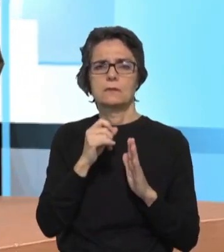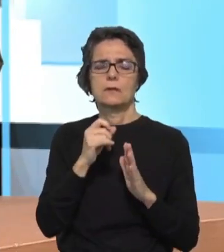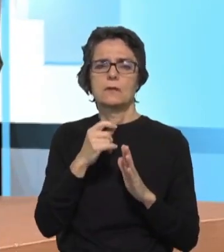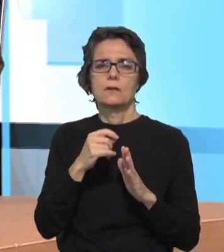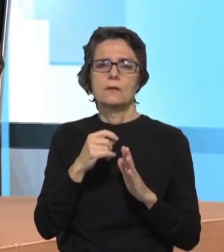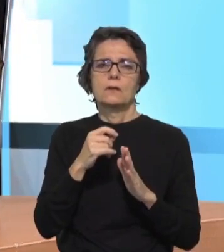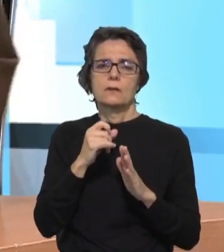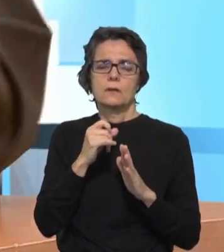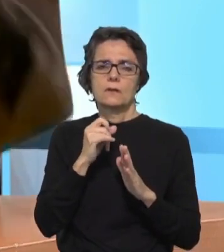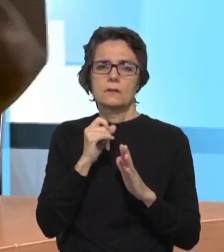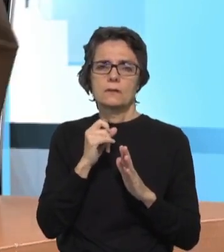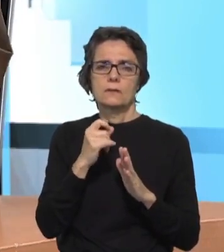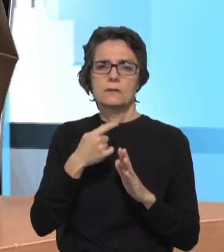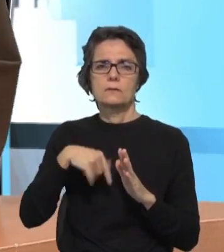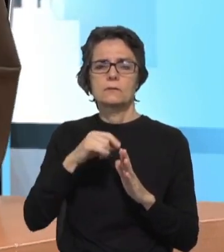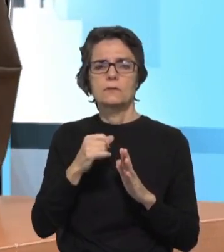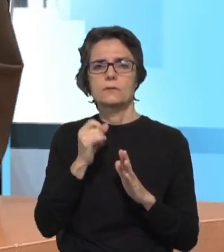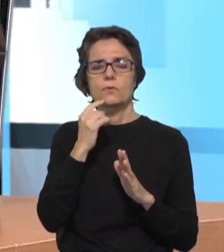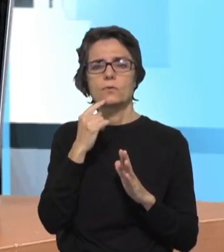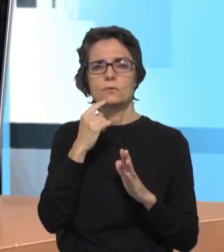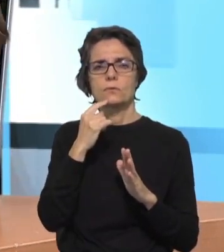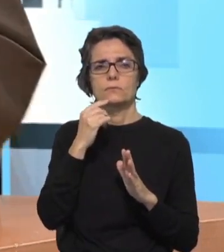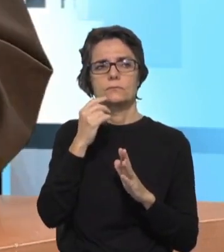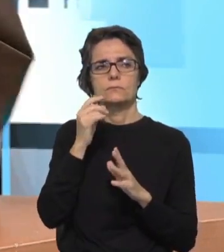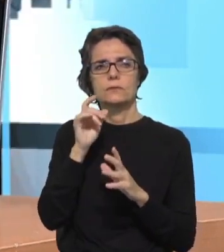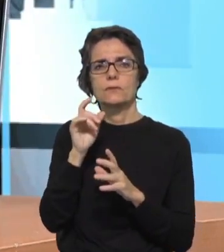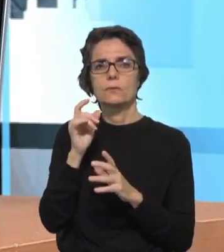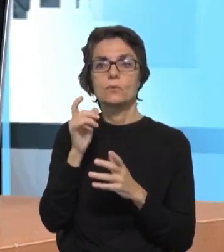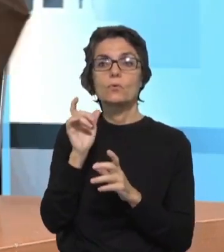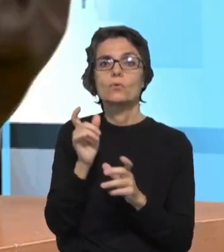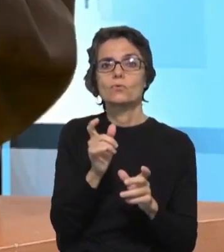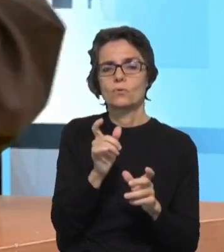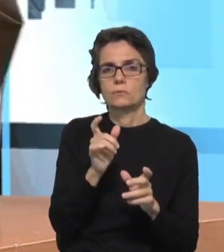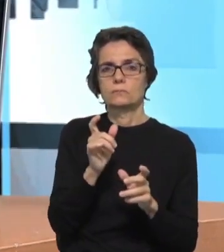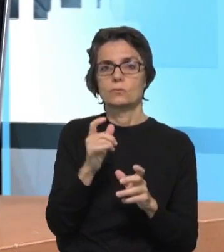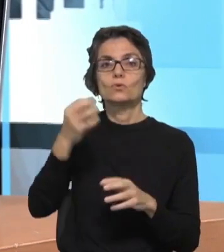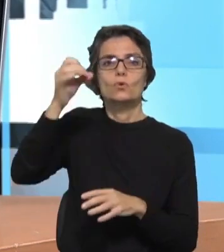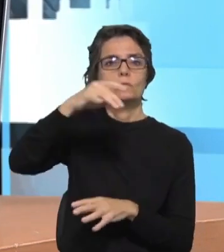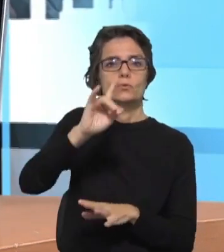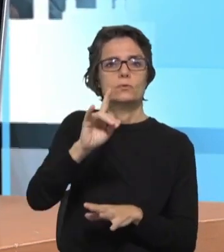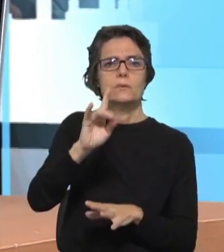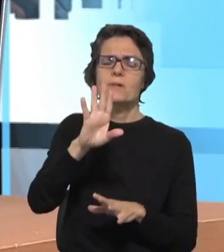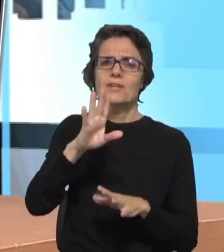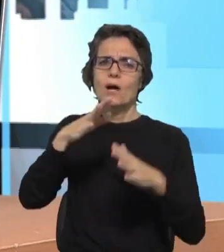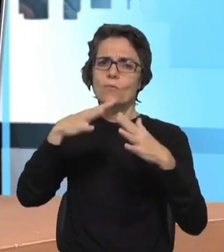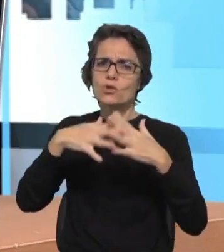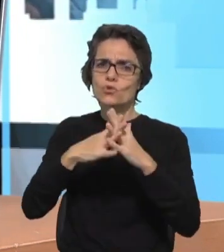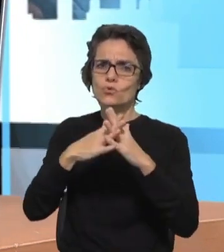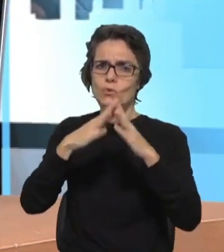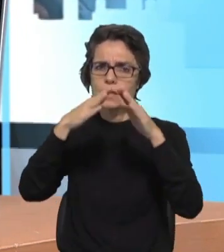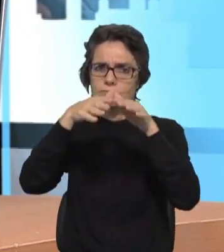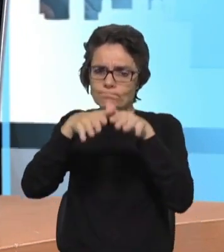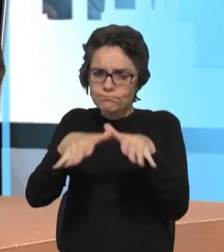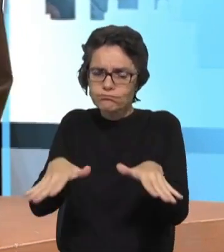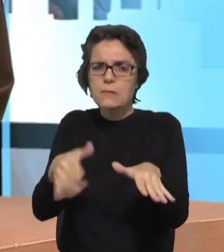superiores, ainda hoje, não é? Os guardiães e os ministros provinciais. Não é? Começa a haver essa organização. Há uma obediência. O Papa, o geral, os ministros